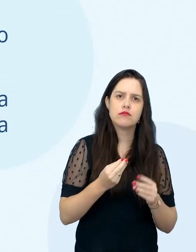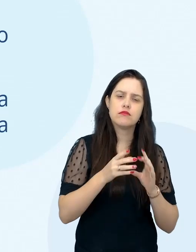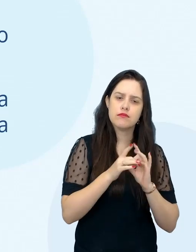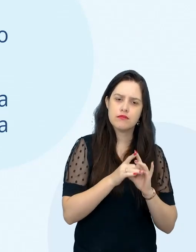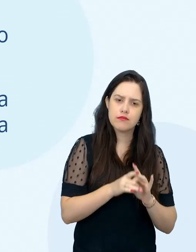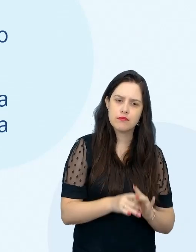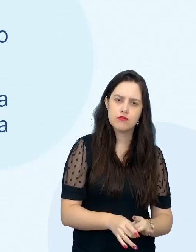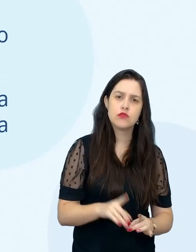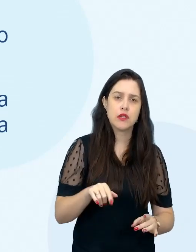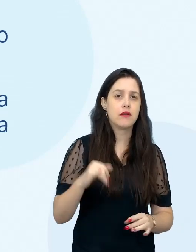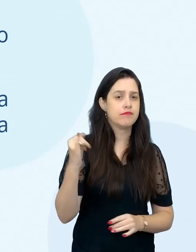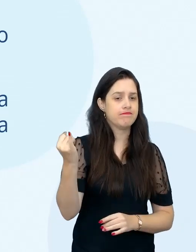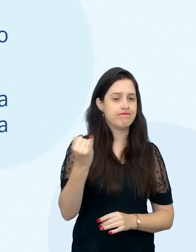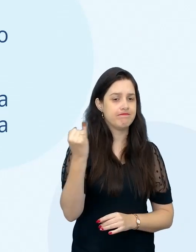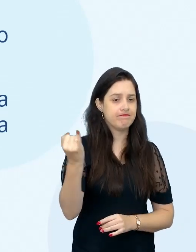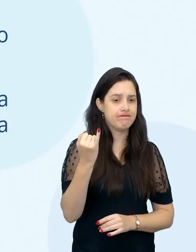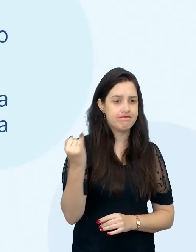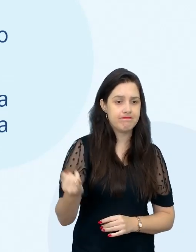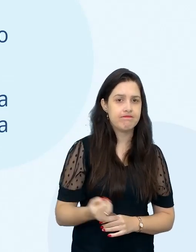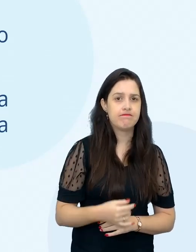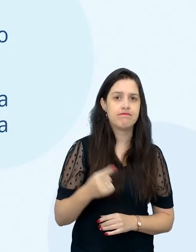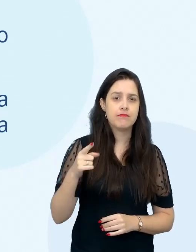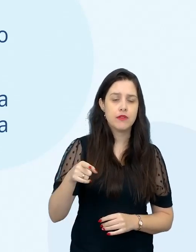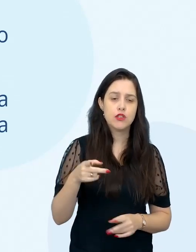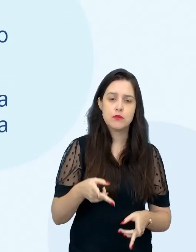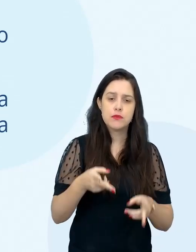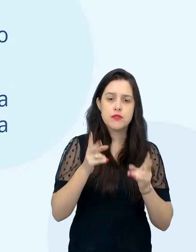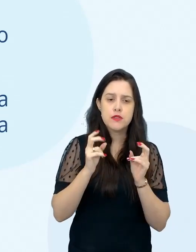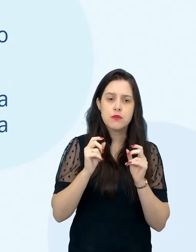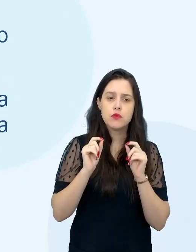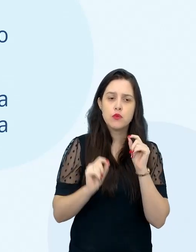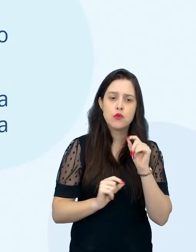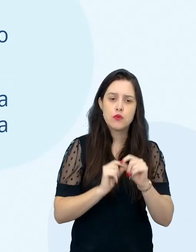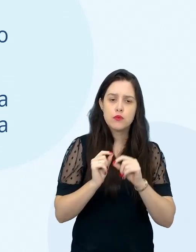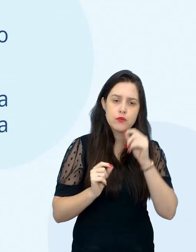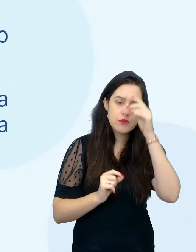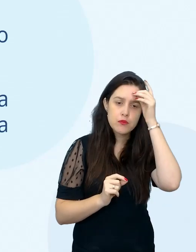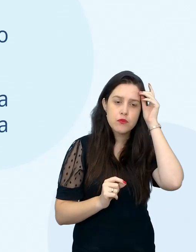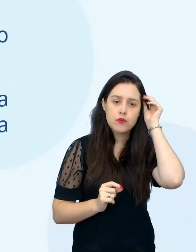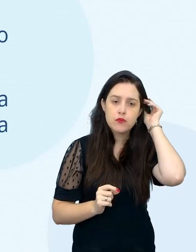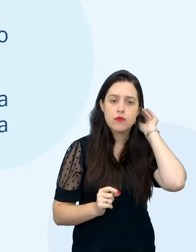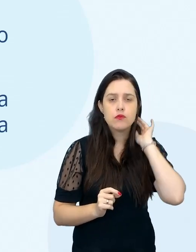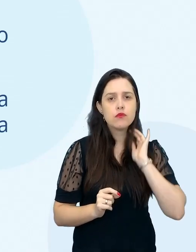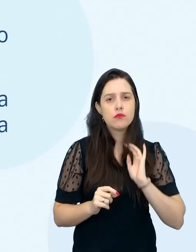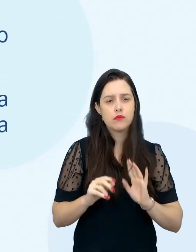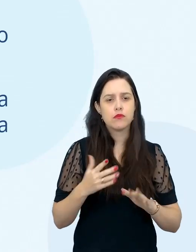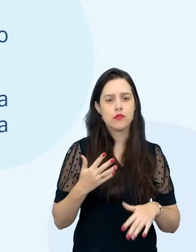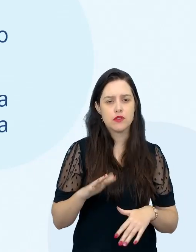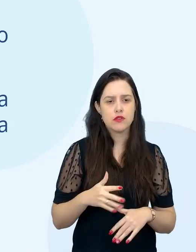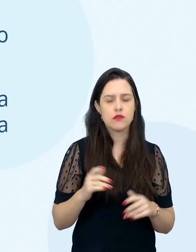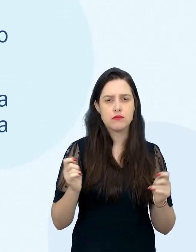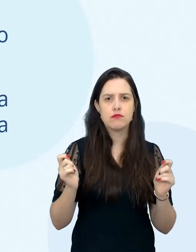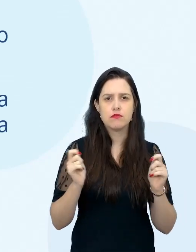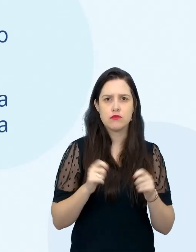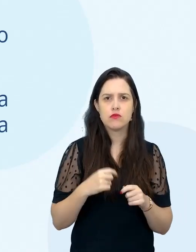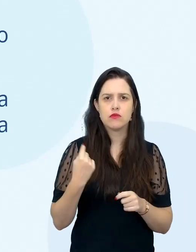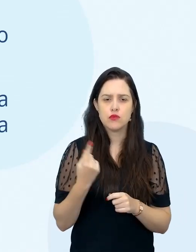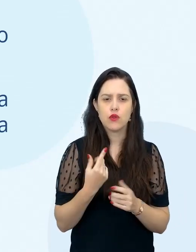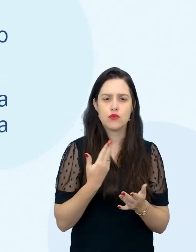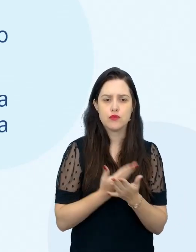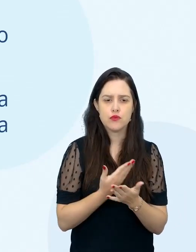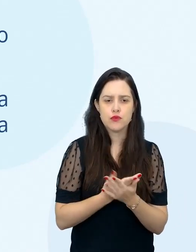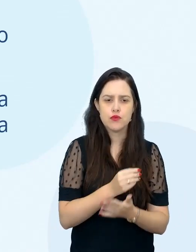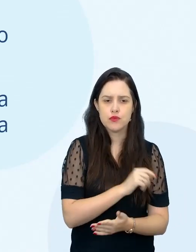etapa que é tão importante. É a etapa que a gente contextualiza o problema que está tá por vir, né? Que a gente vai trazer aí para os nossos